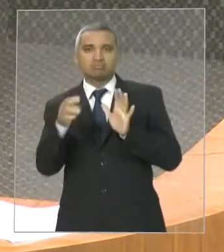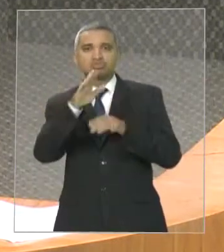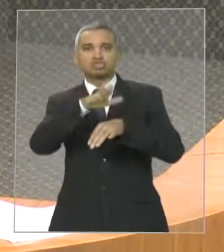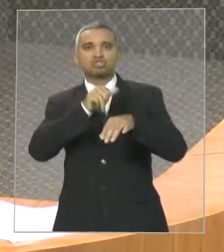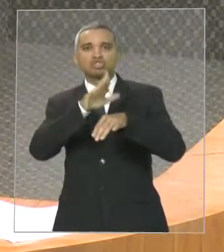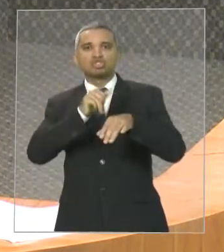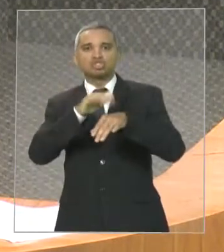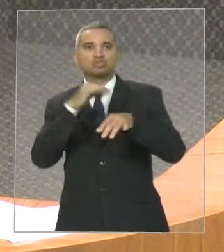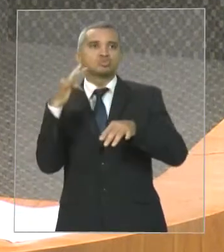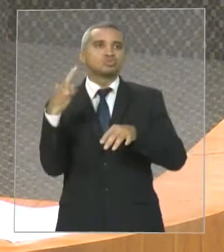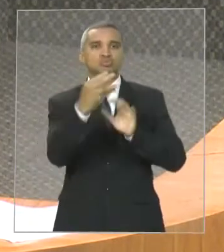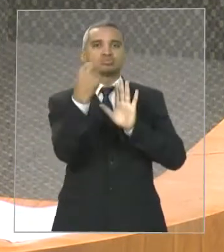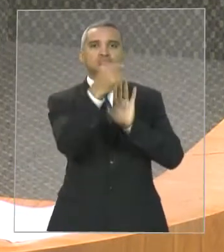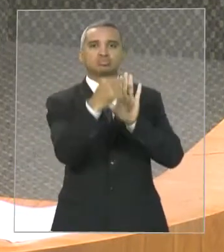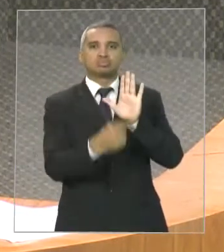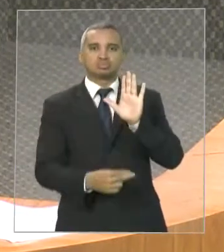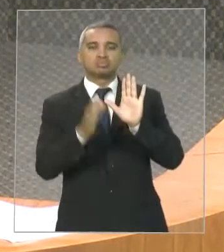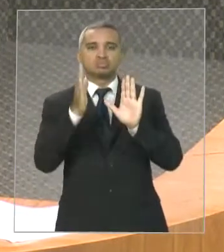é o governo,